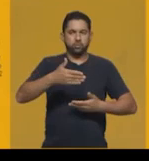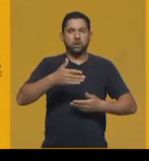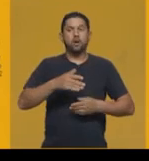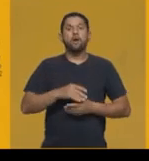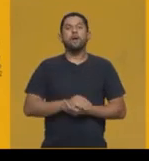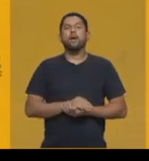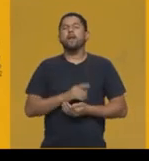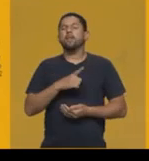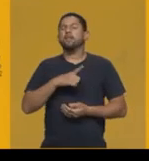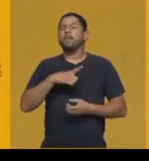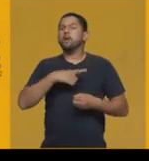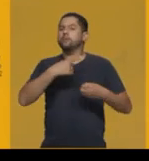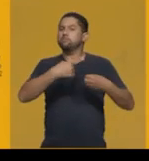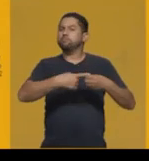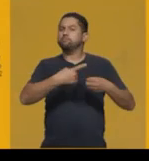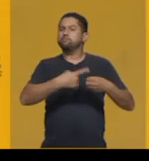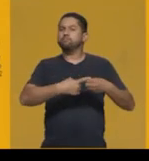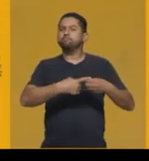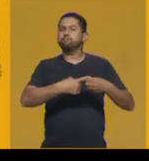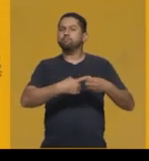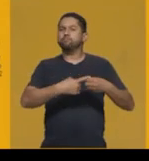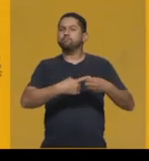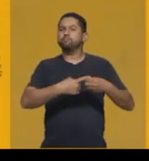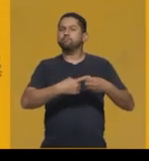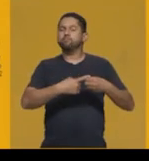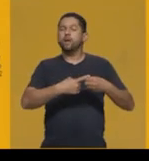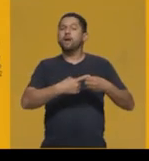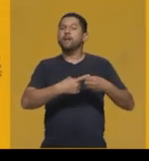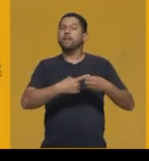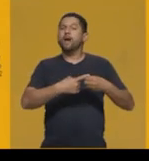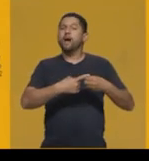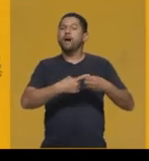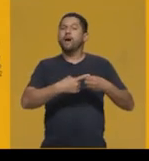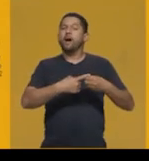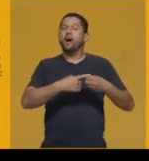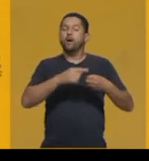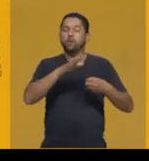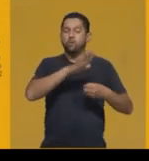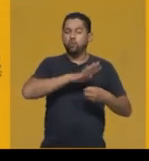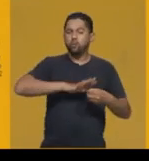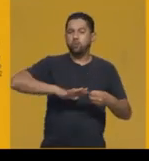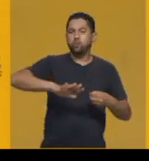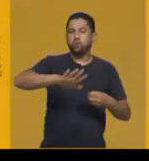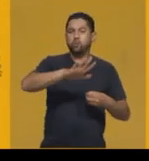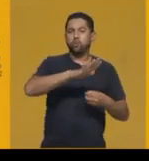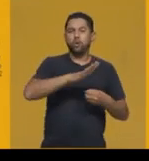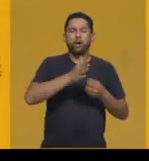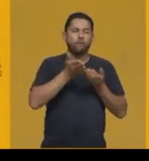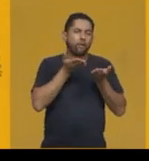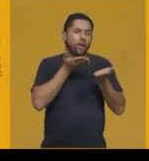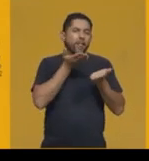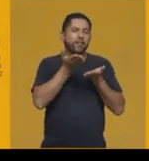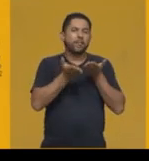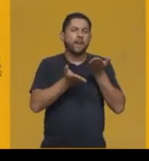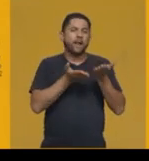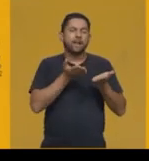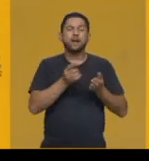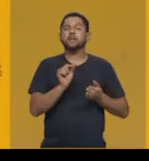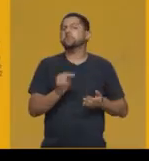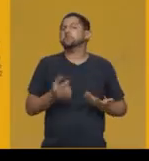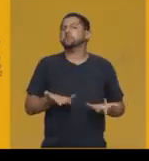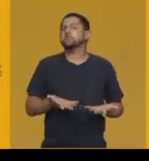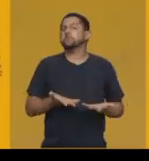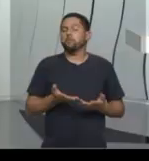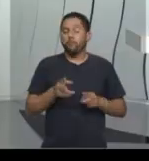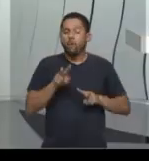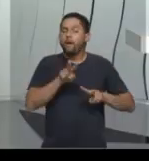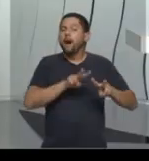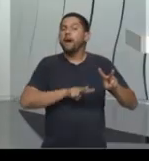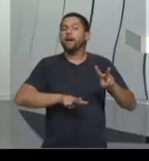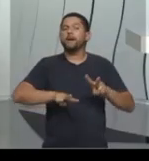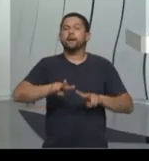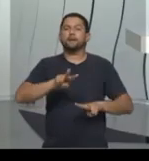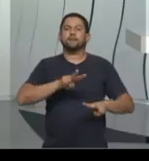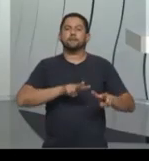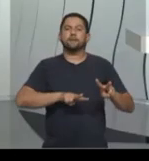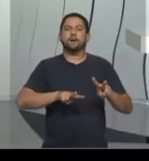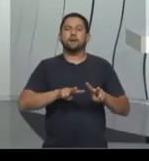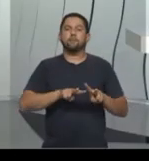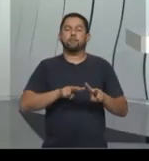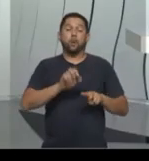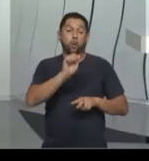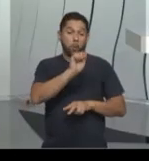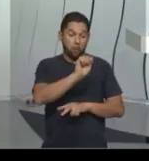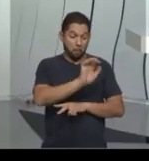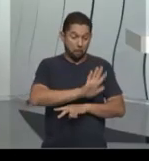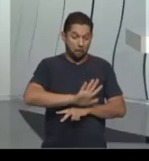determinado município, né? Então, aqui essas informações eu vou tratá-las. O que ela está me mostrando esse mapa? Então, aqui,